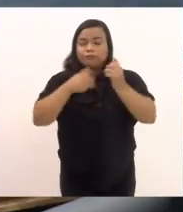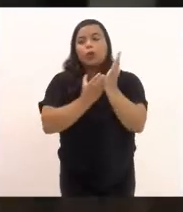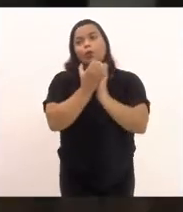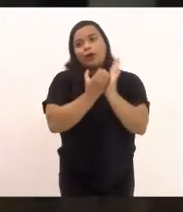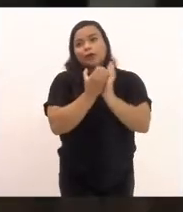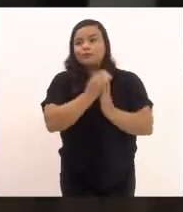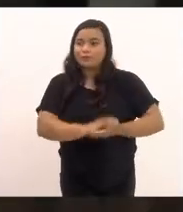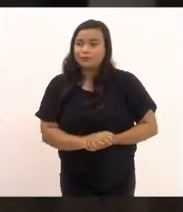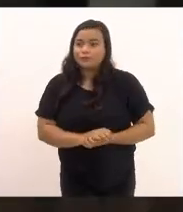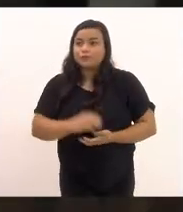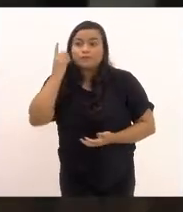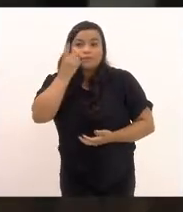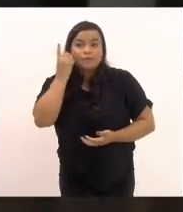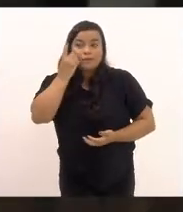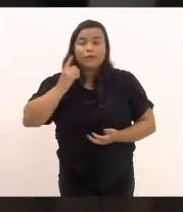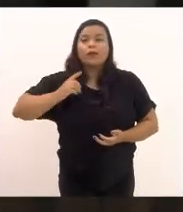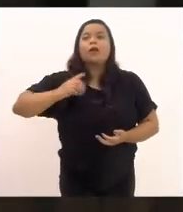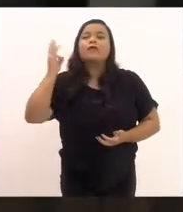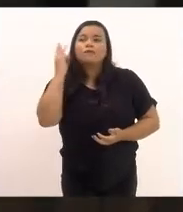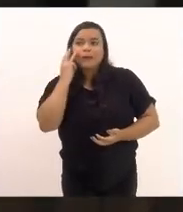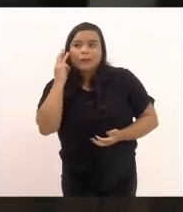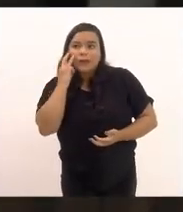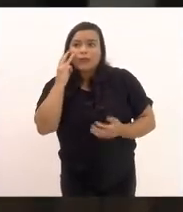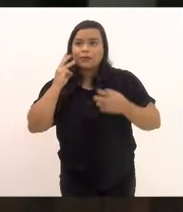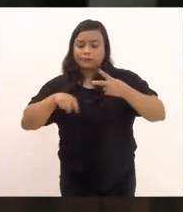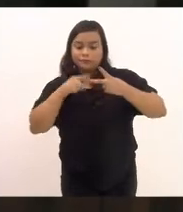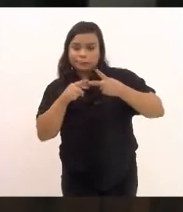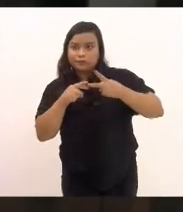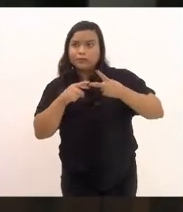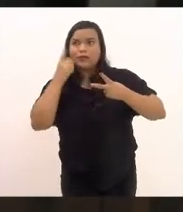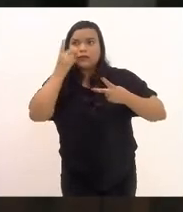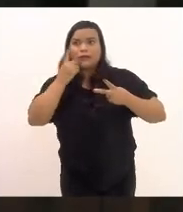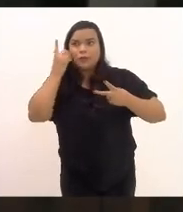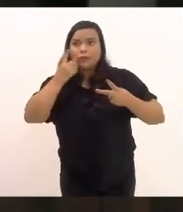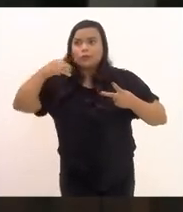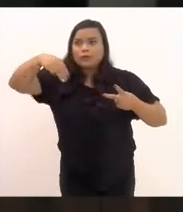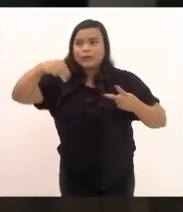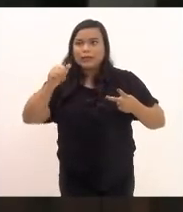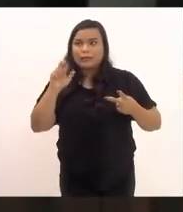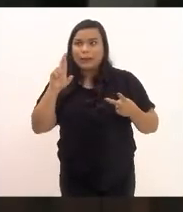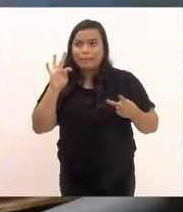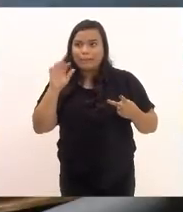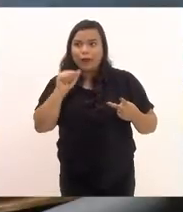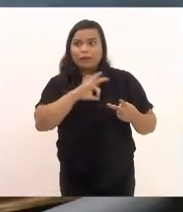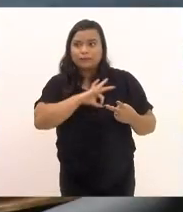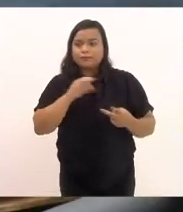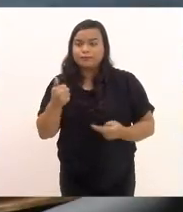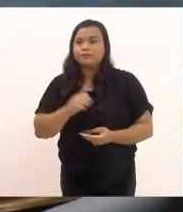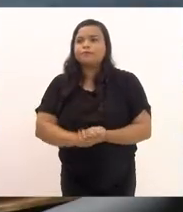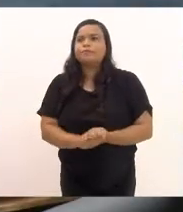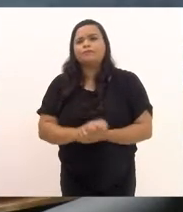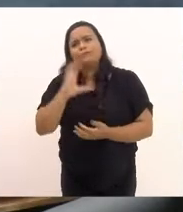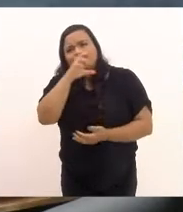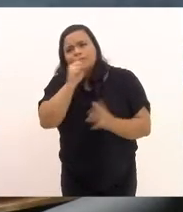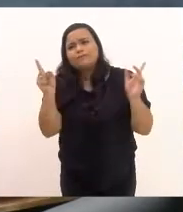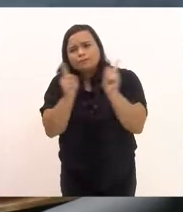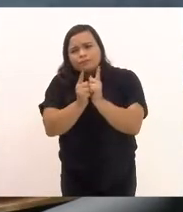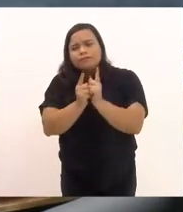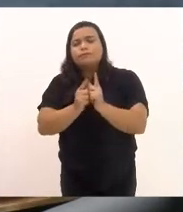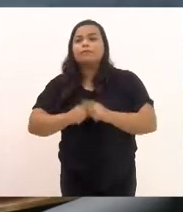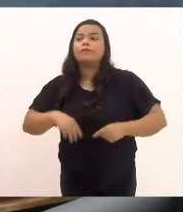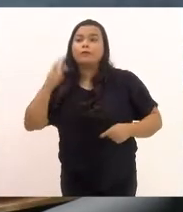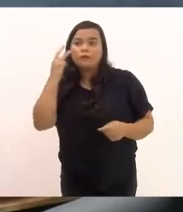Deputado Valdeque, em seguida, deputado Amato. Pedir, por favor, possamos ser breves no encaminhamento. Eu quero encaminhar pelo